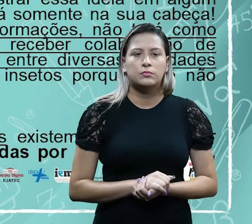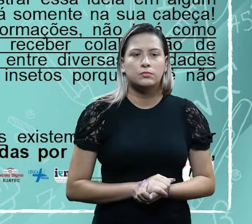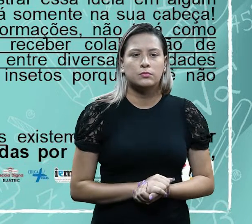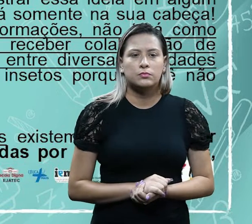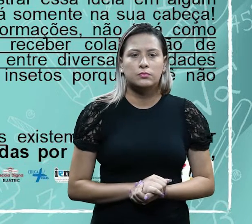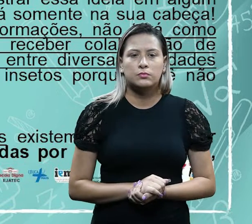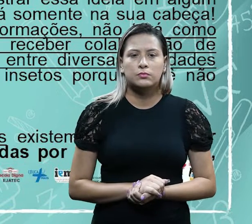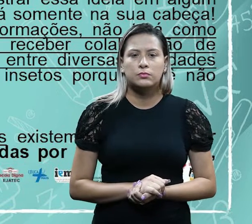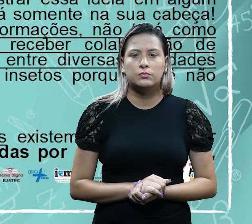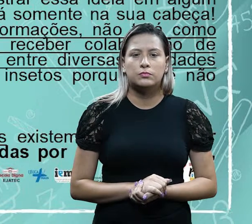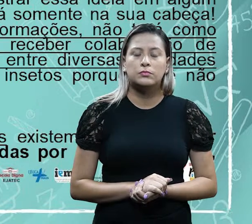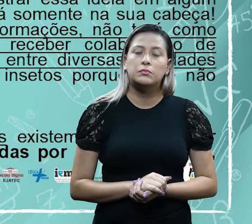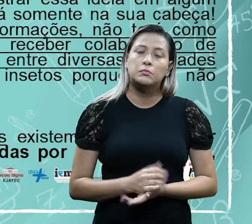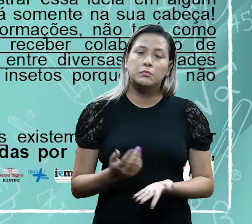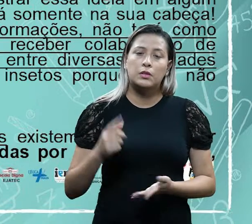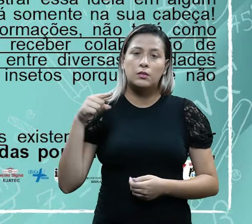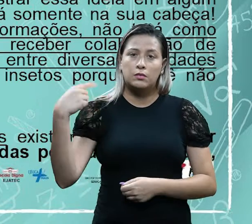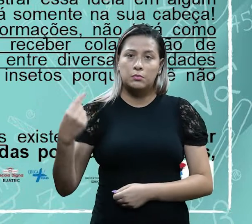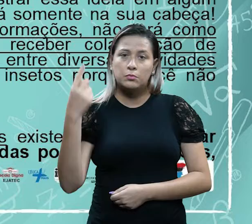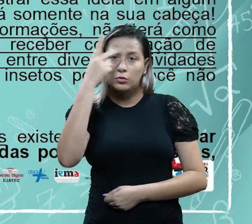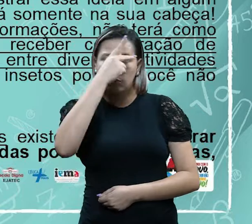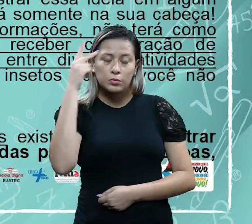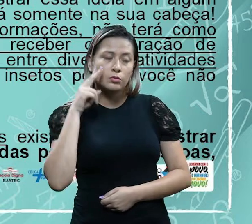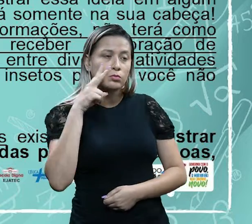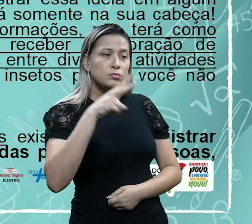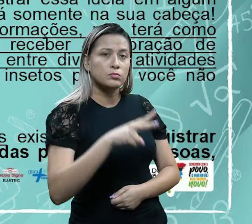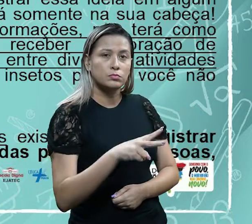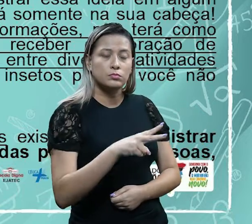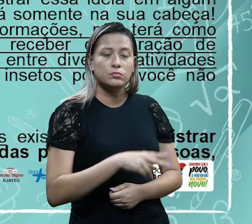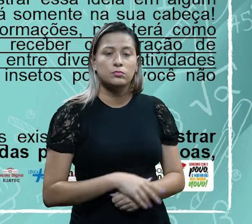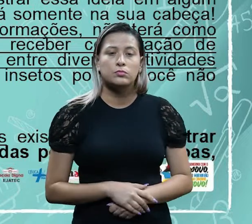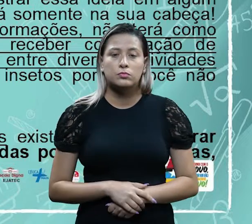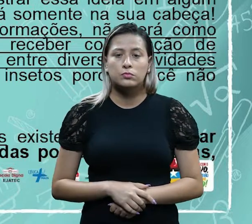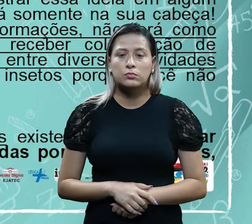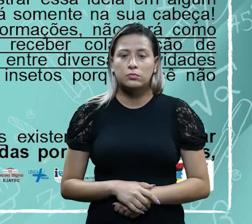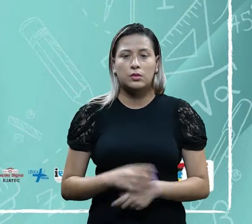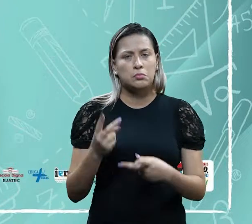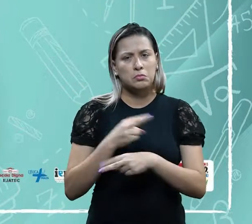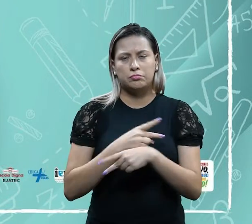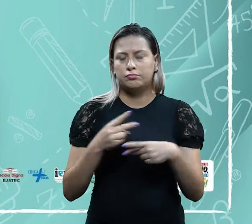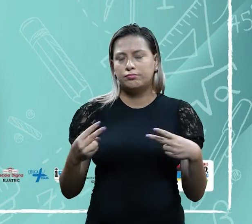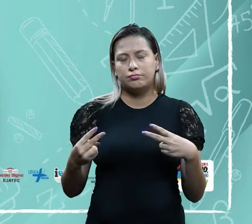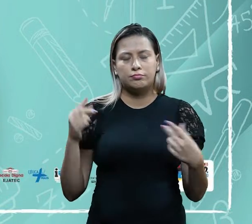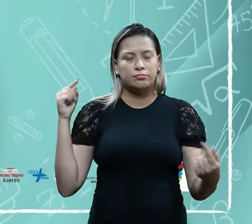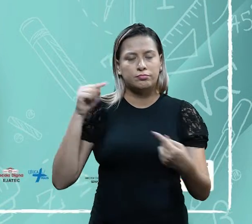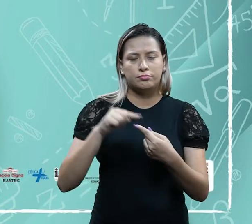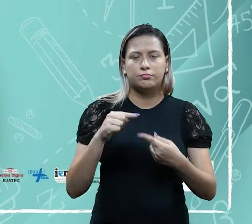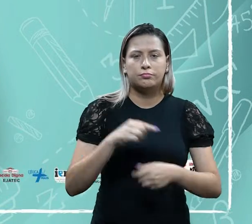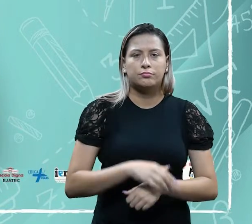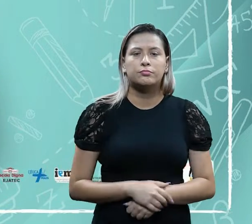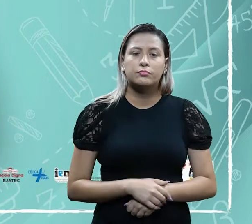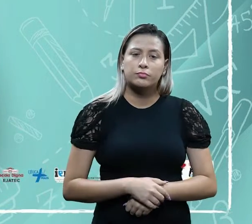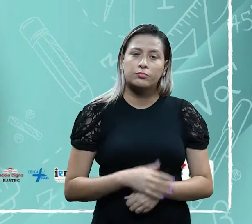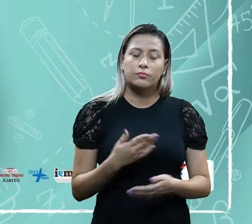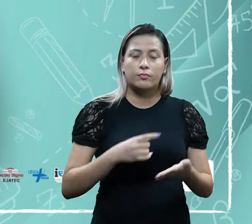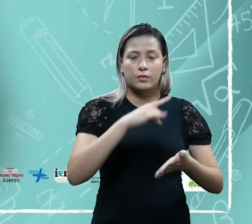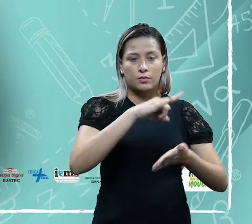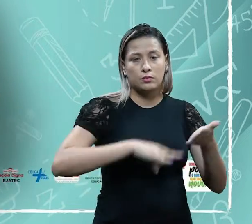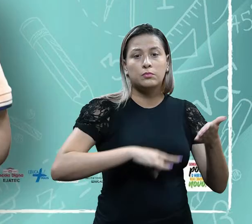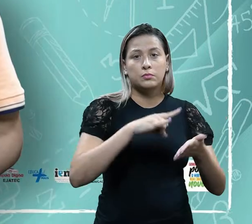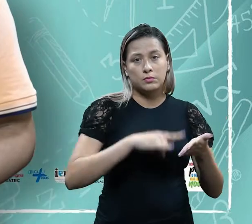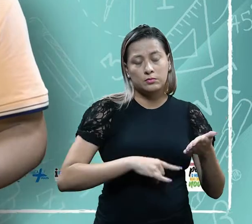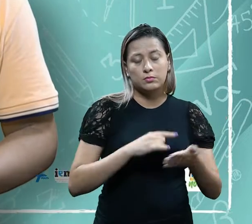elas possam ser acessadas por outras pessoas, para diversos fins. E esses documentos, eu criei